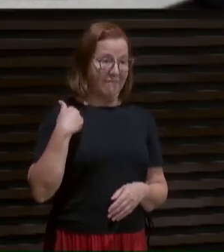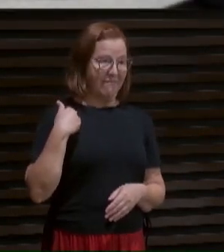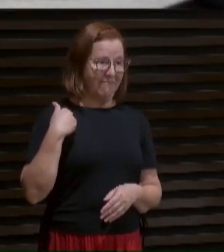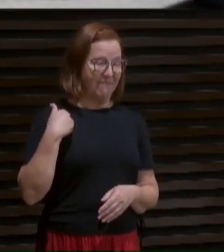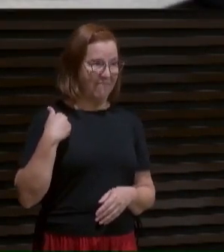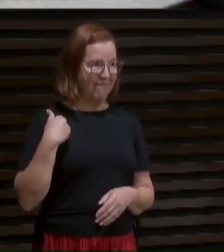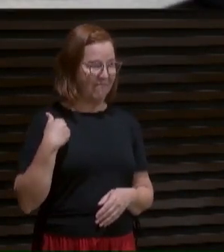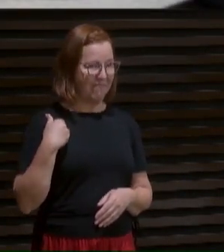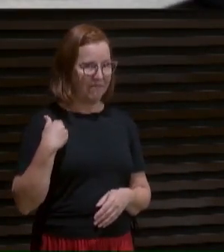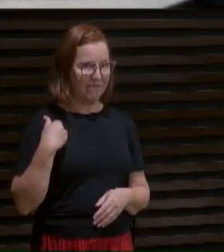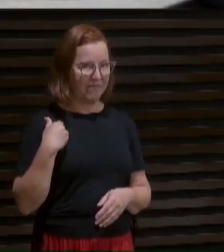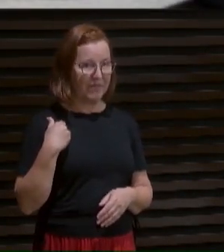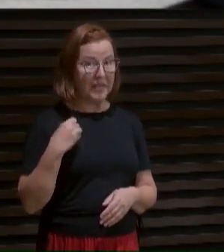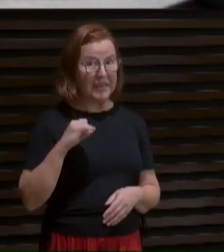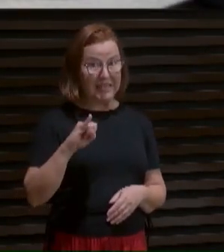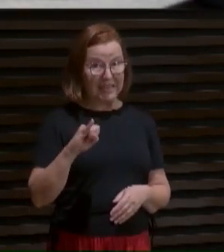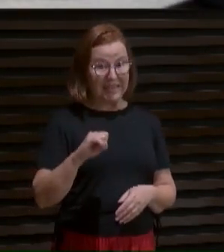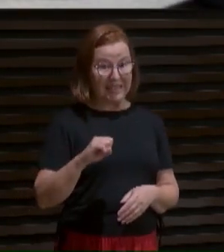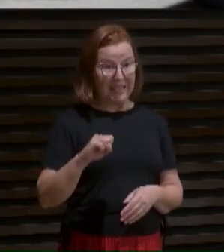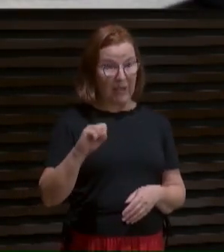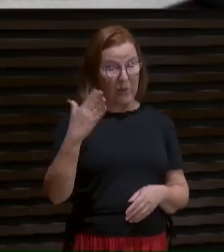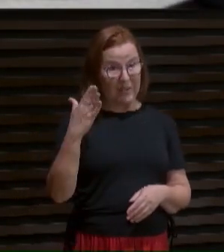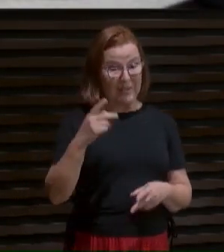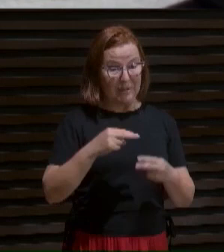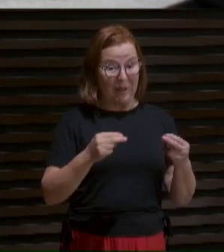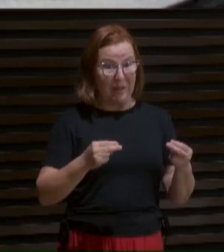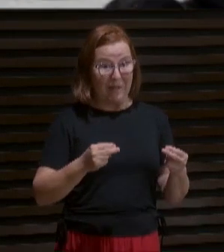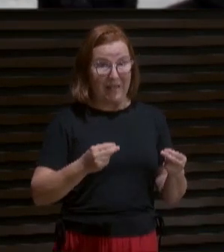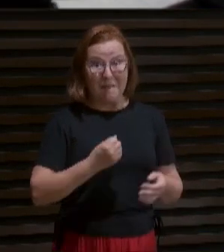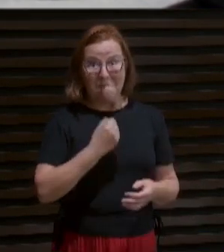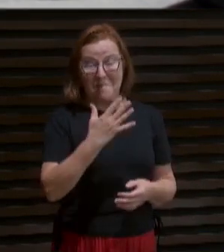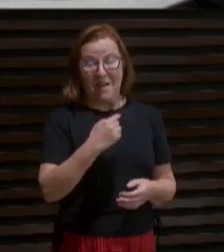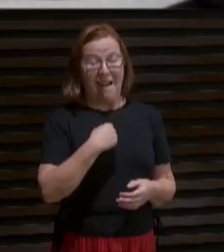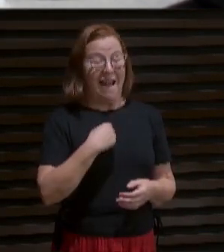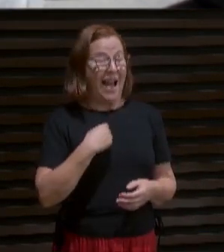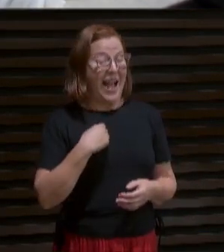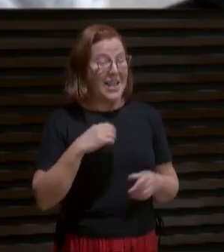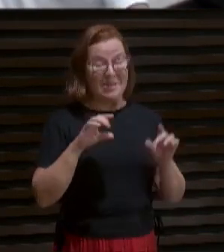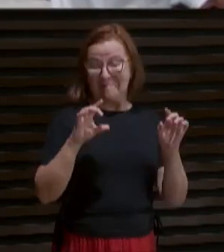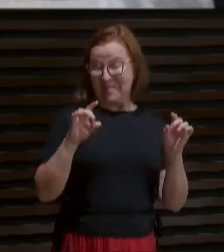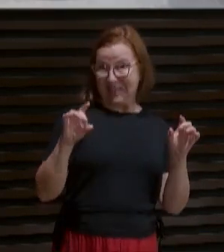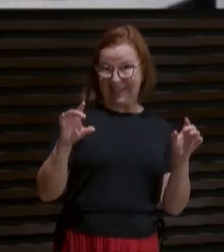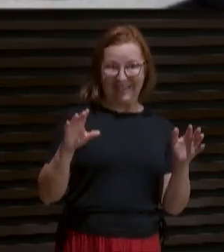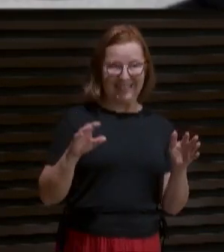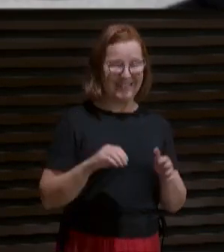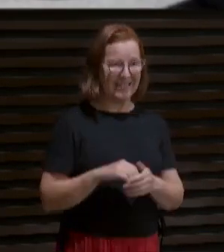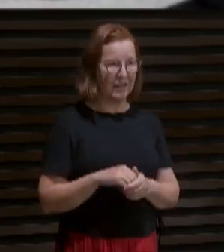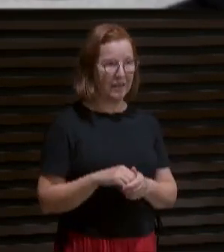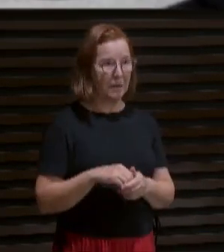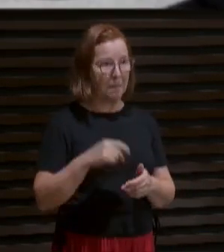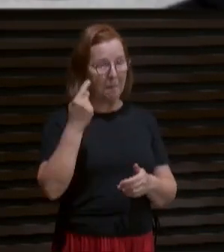Quando alguma coisa favorável acontece, eu me sinto singular. E ele disse, para que eu não